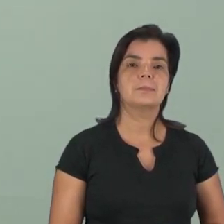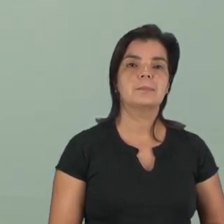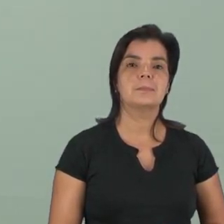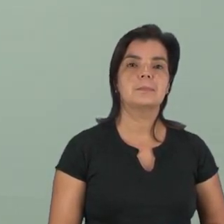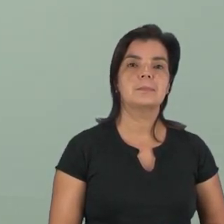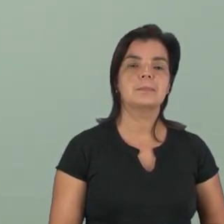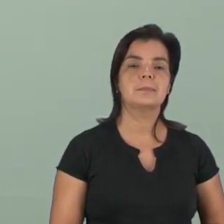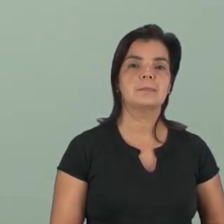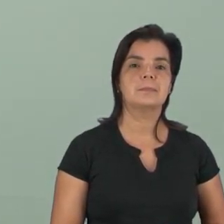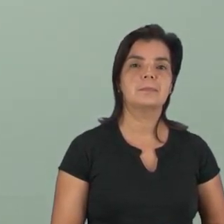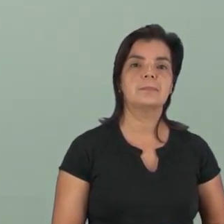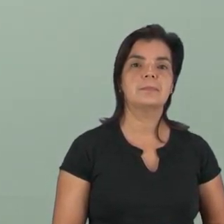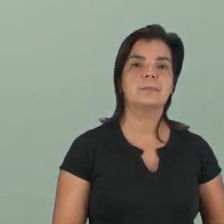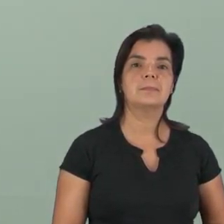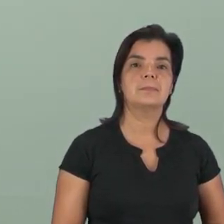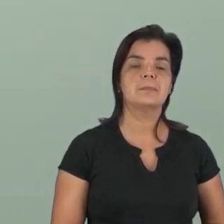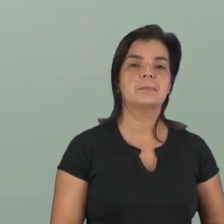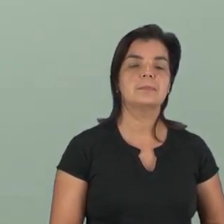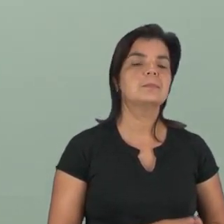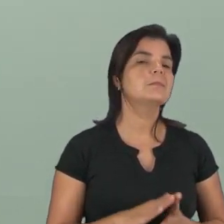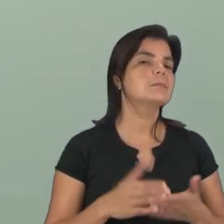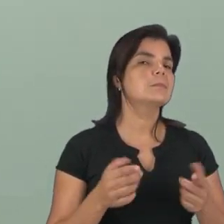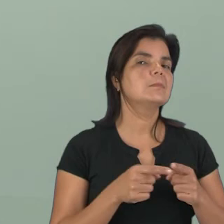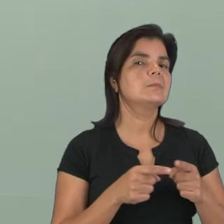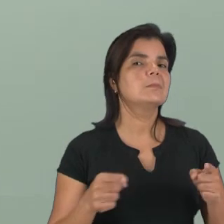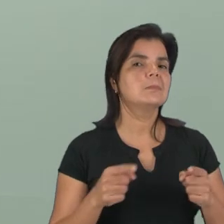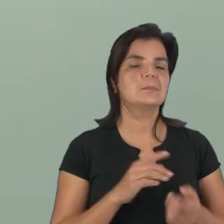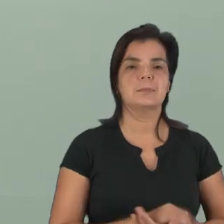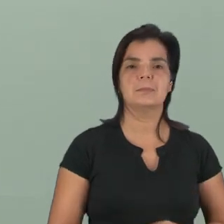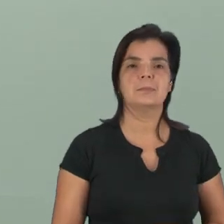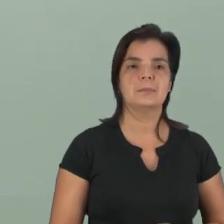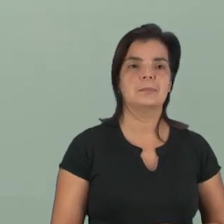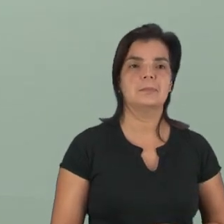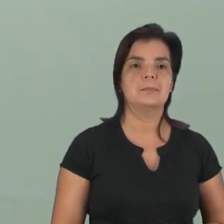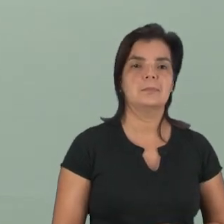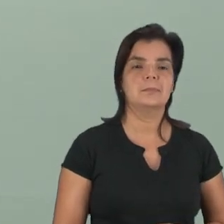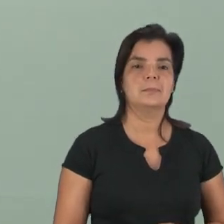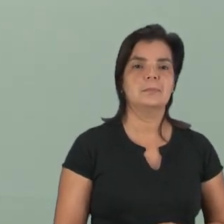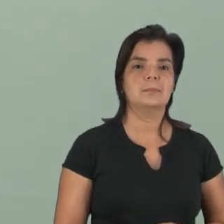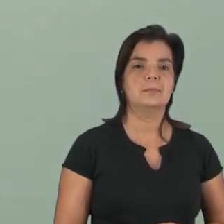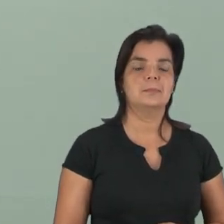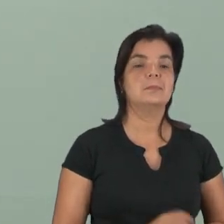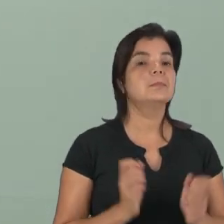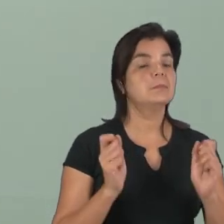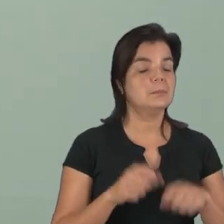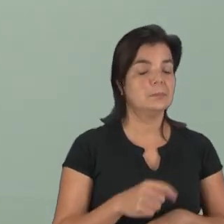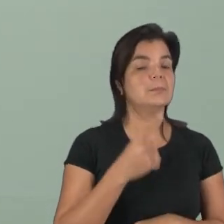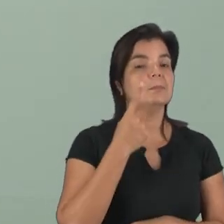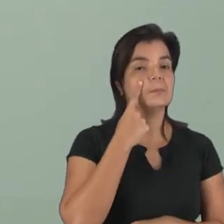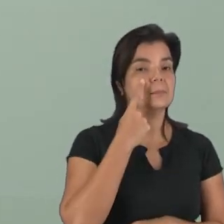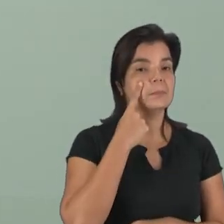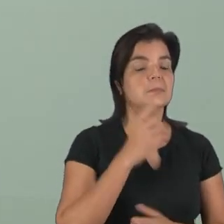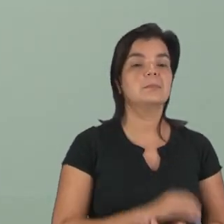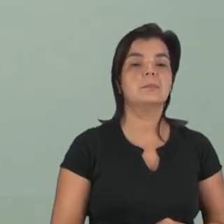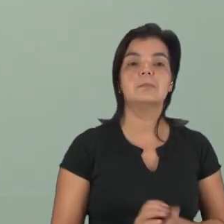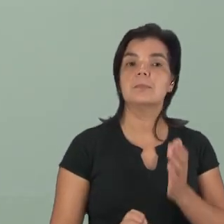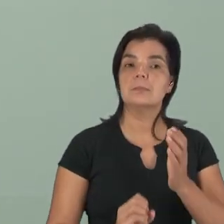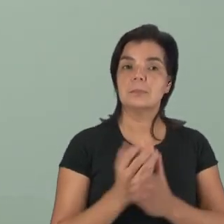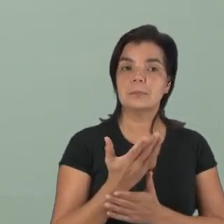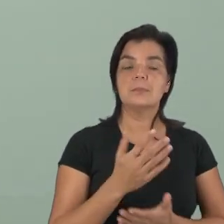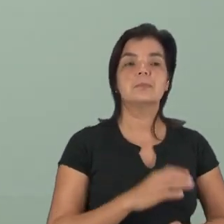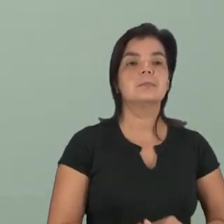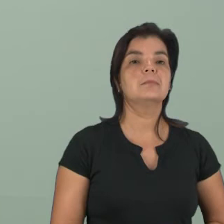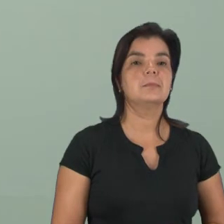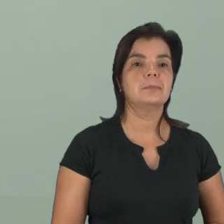e vamos ver Estas são aqui qual é o período o que ela pode estar acontecendo